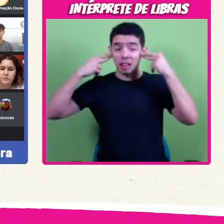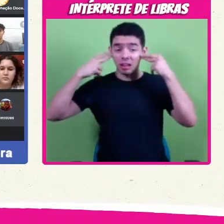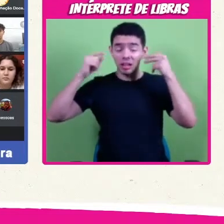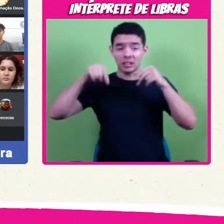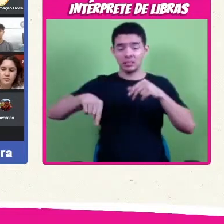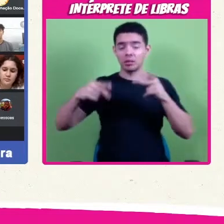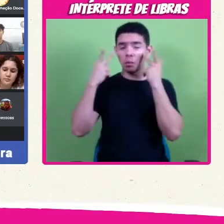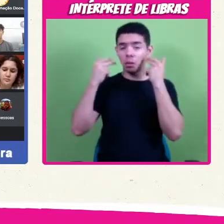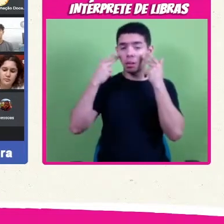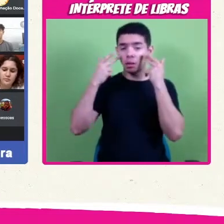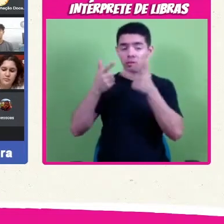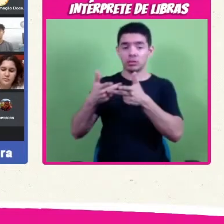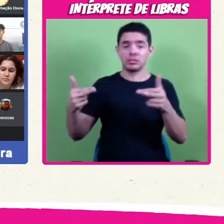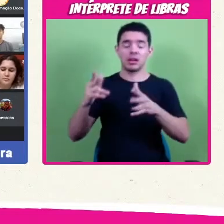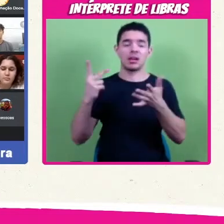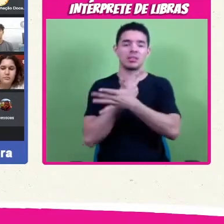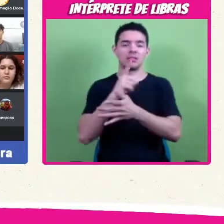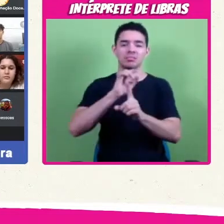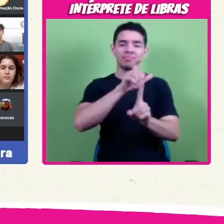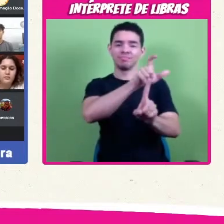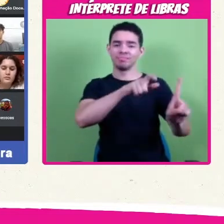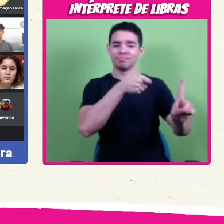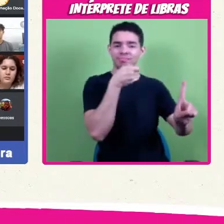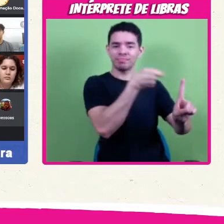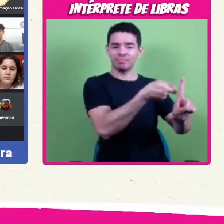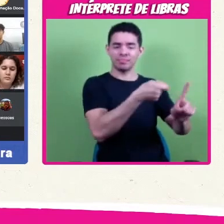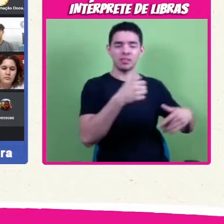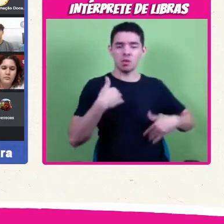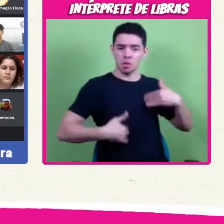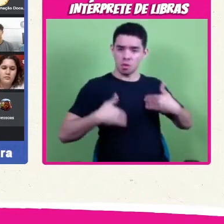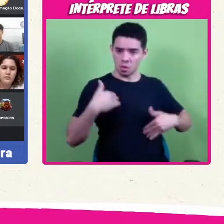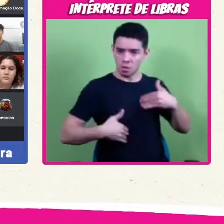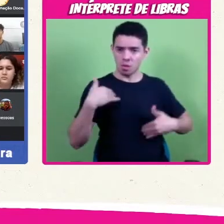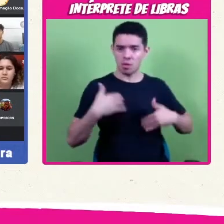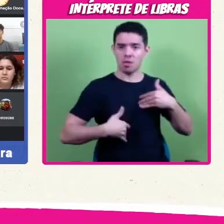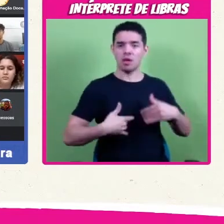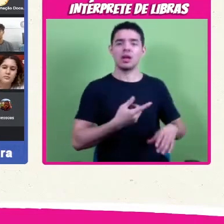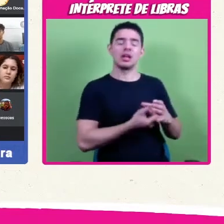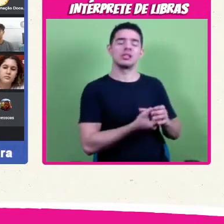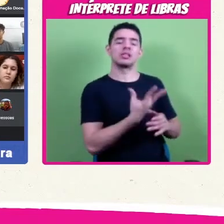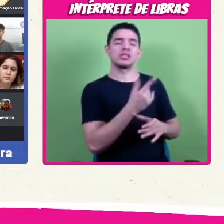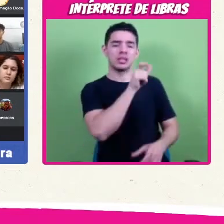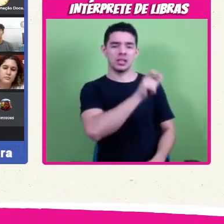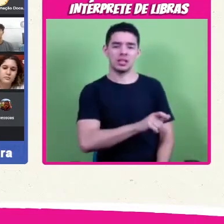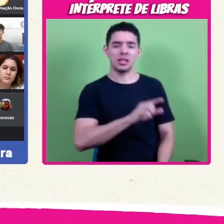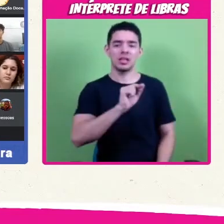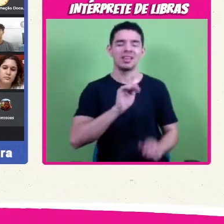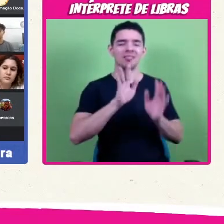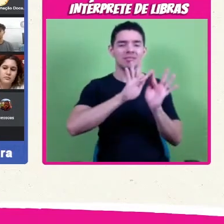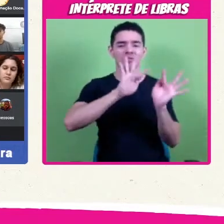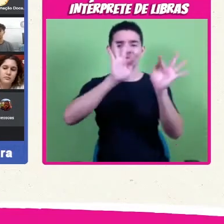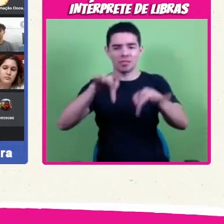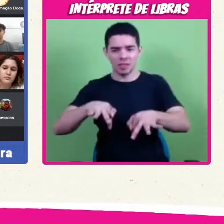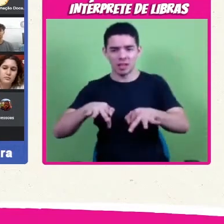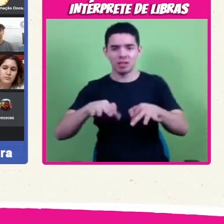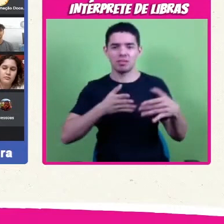das coisas acabam estigmatizando esses corpos, estigmatizando essas existências, e que, no final desse